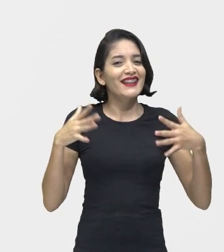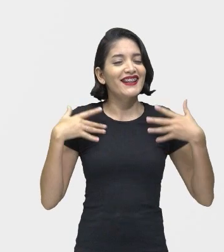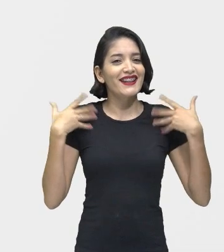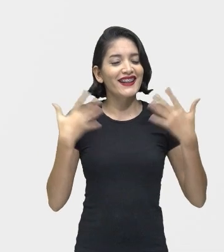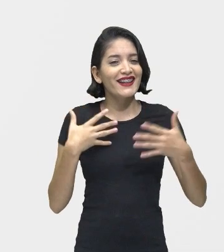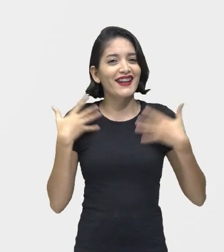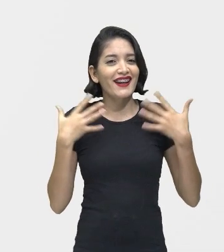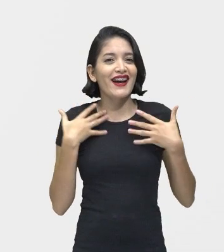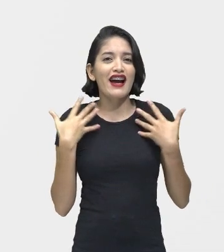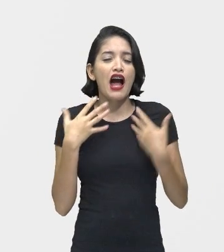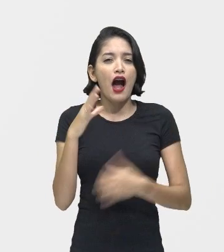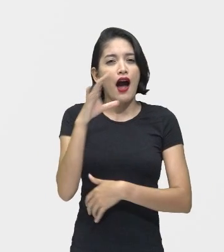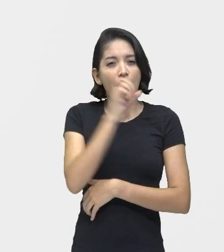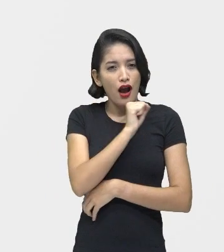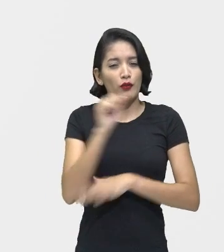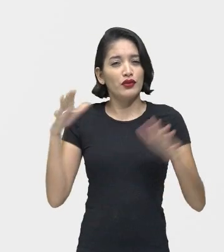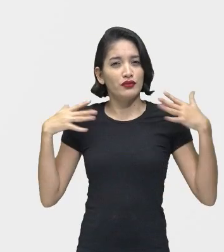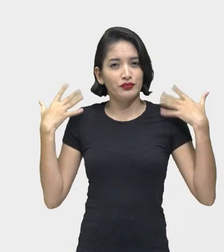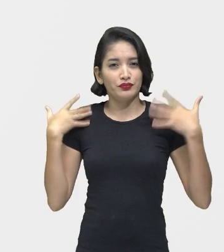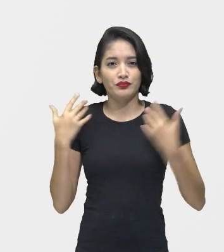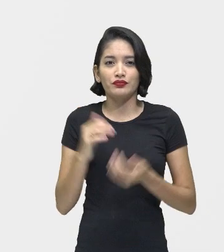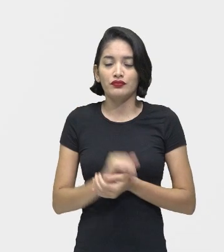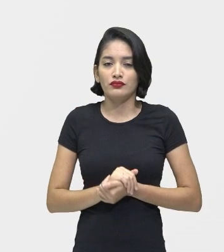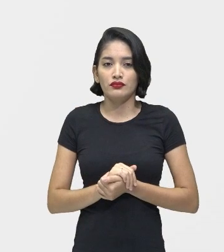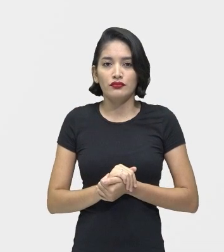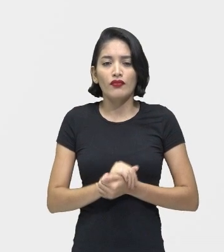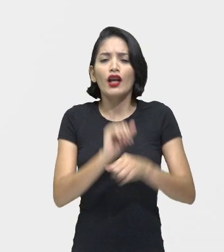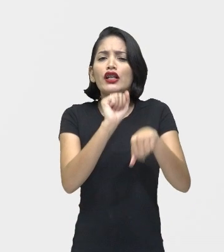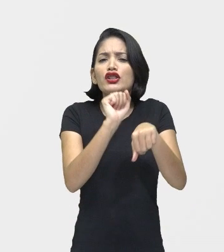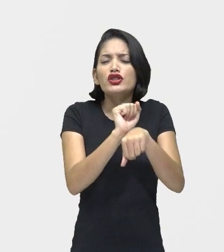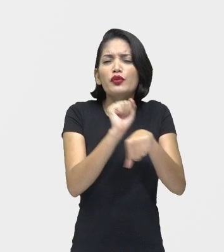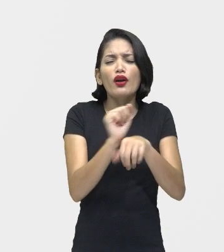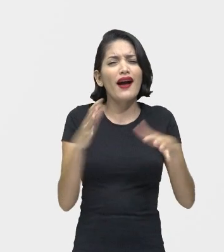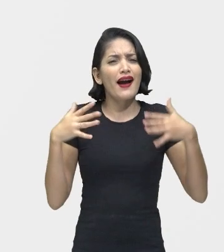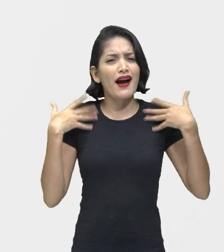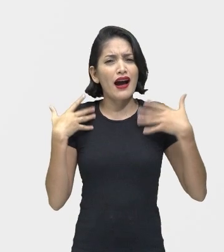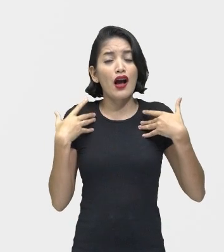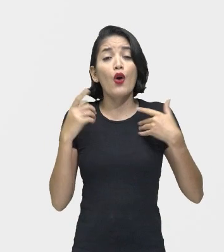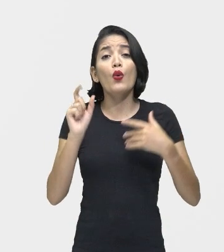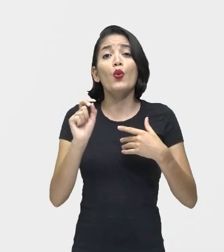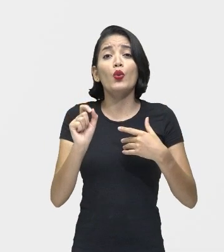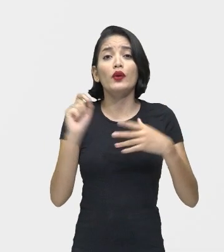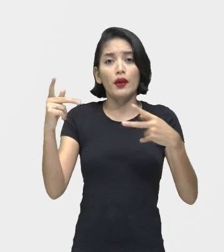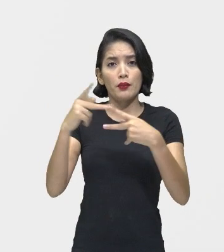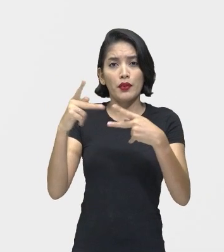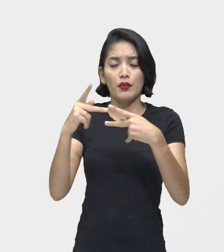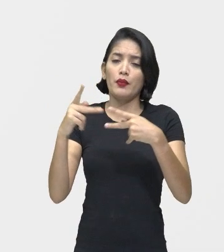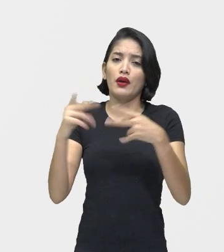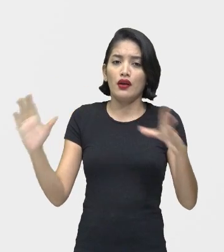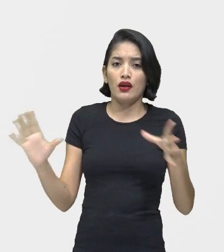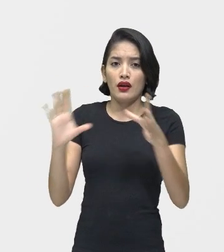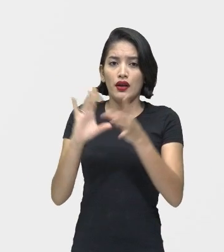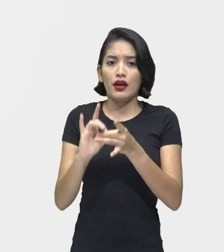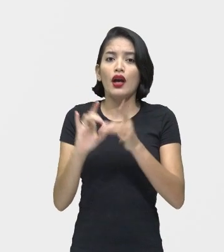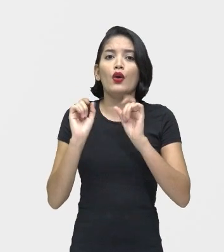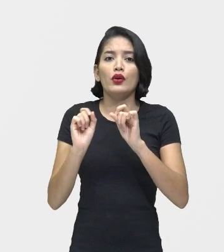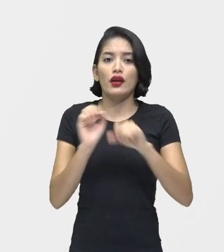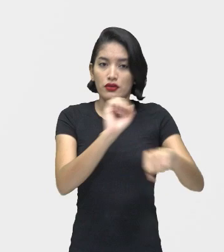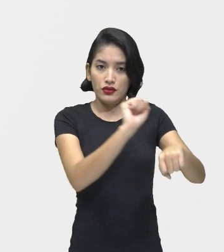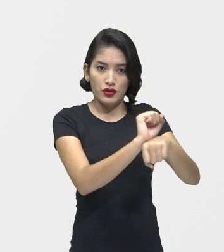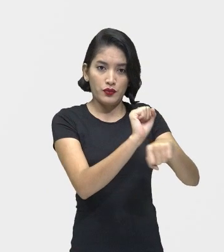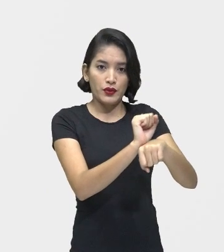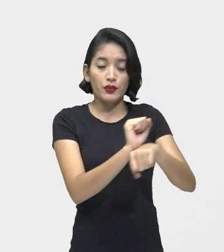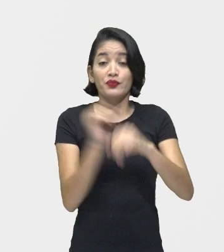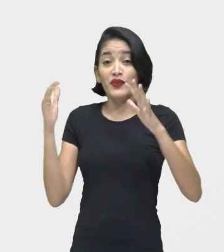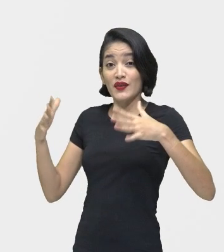breve passeio. Então, esperou com entusiasmo. Então, a preposição que liga esperou e entusiasmo